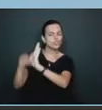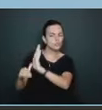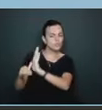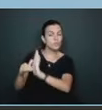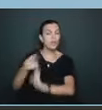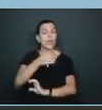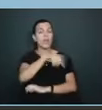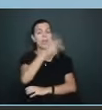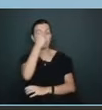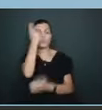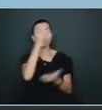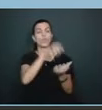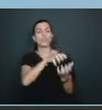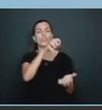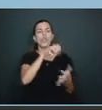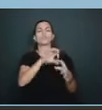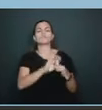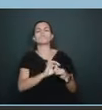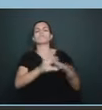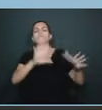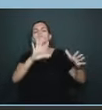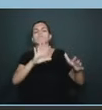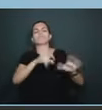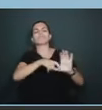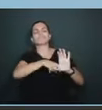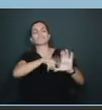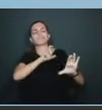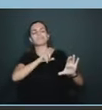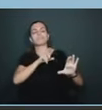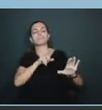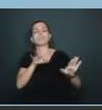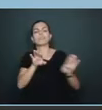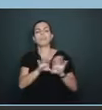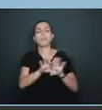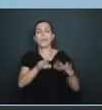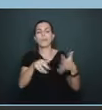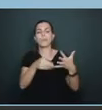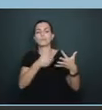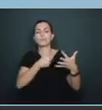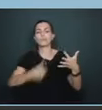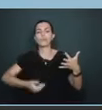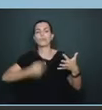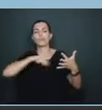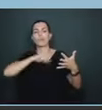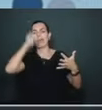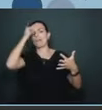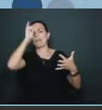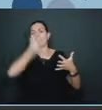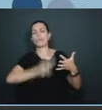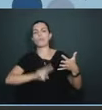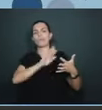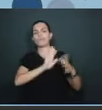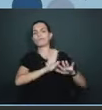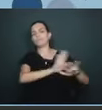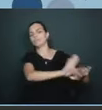idosas e economia de recursos públicos. Isso é um extrato do que a pastoral